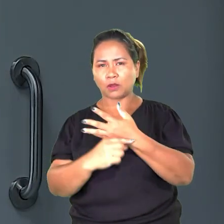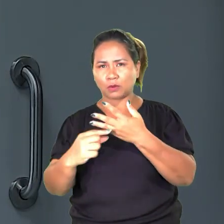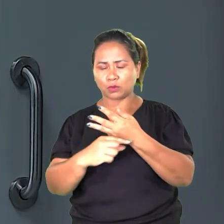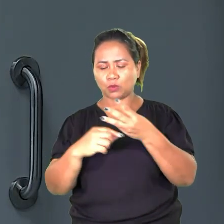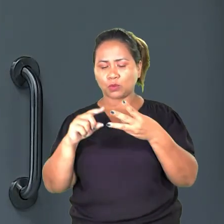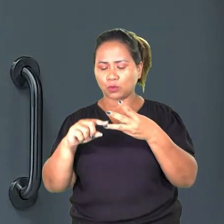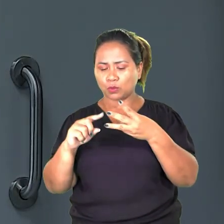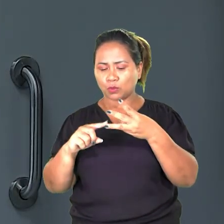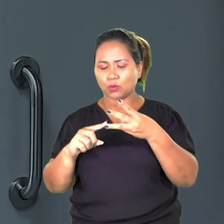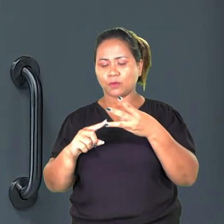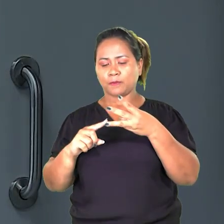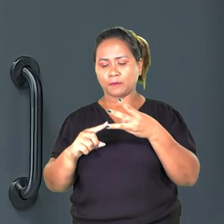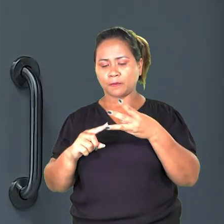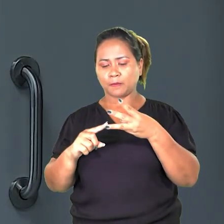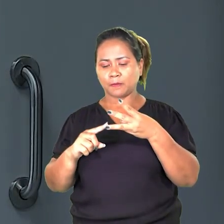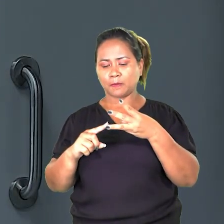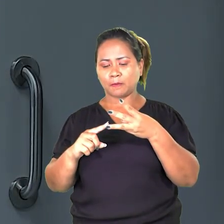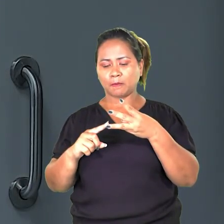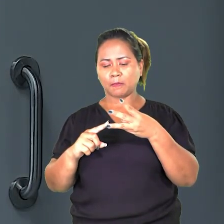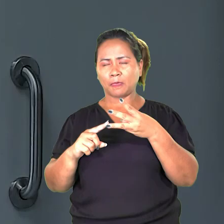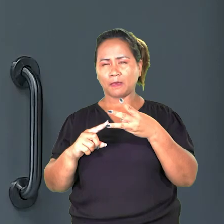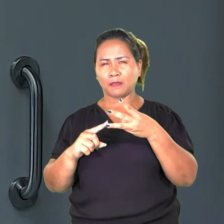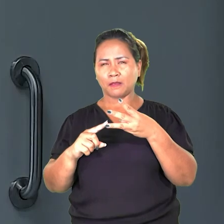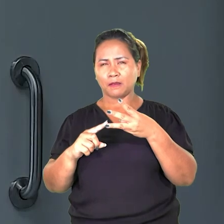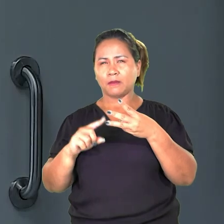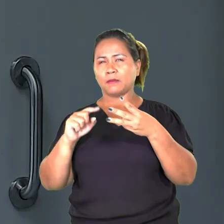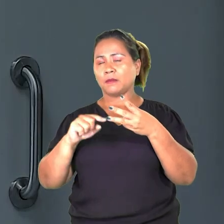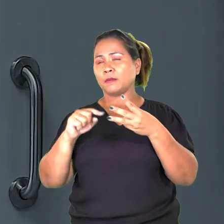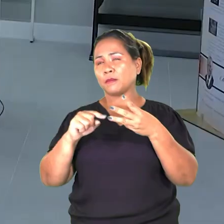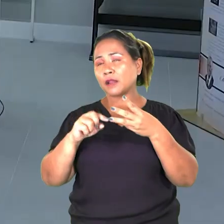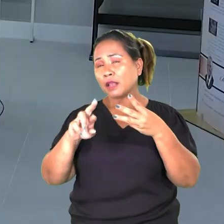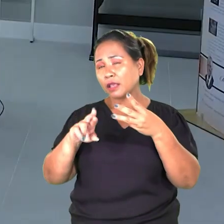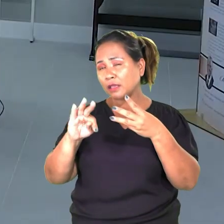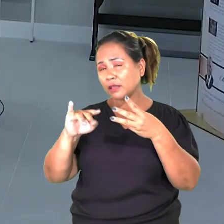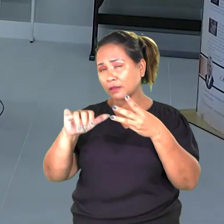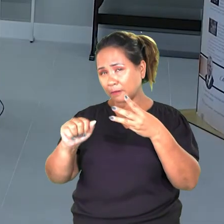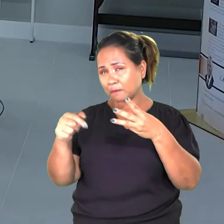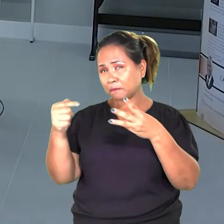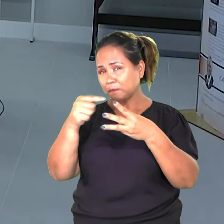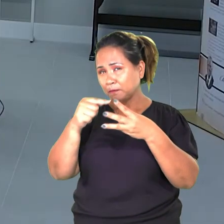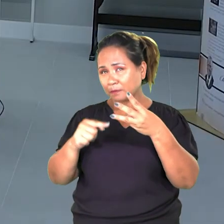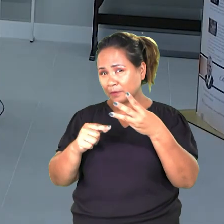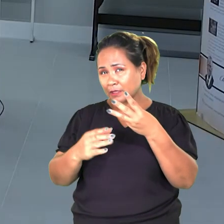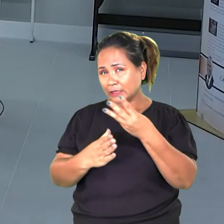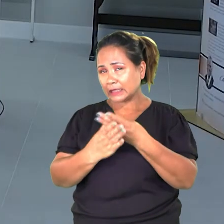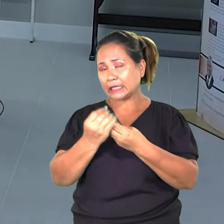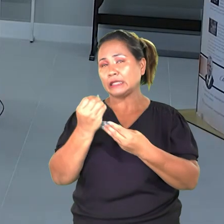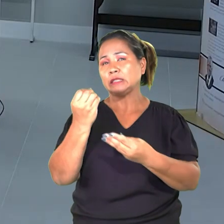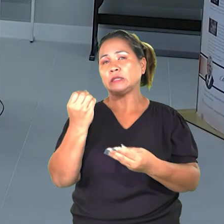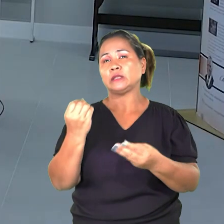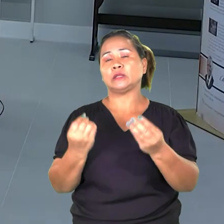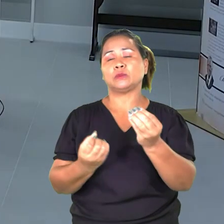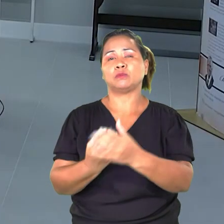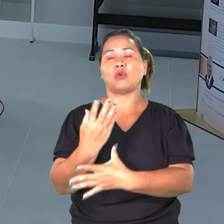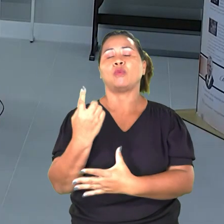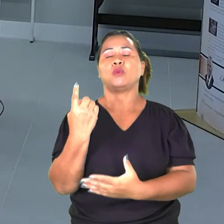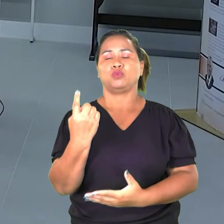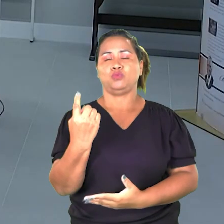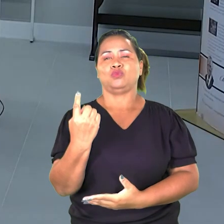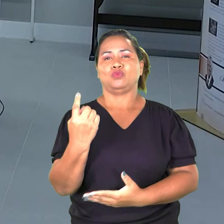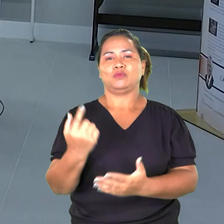Farion, e o terceiro, inédito, era ilustrado por Anita Malfatti. A partir dessa data,